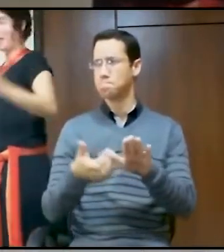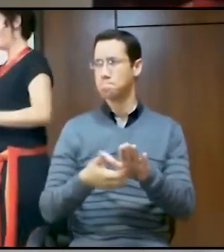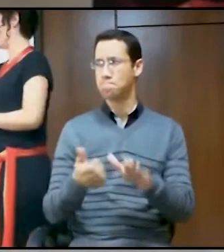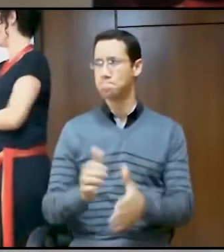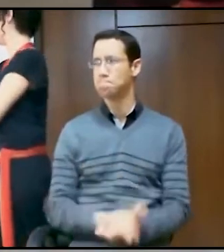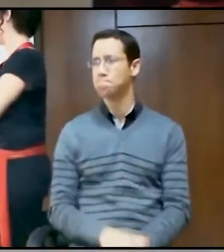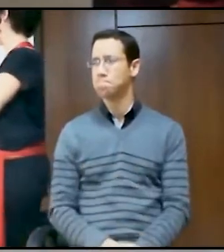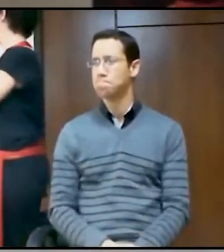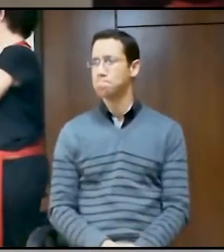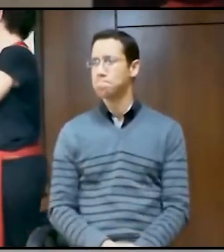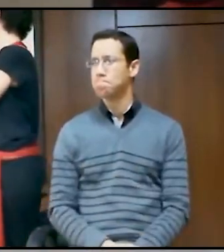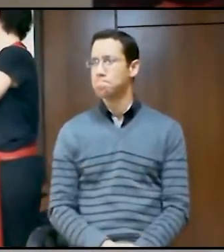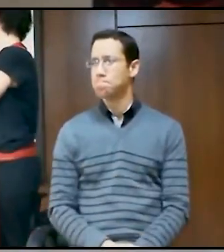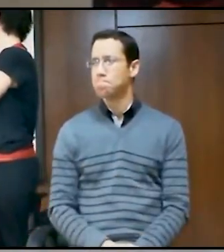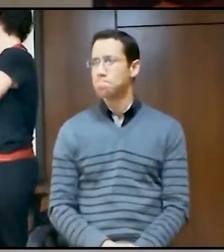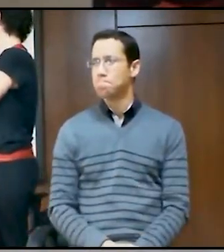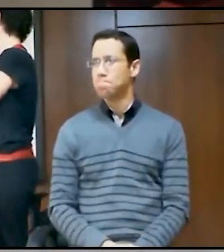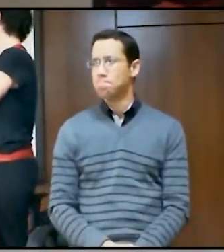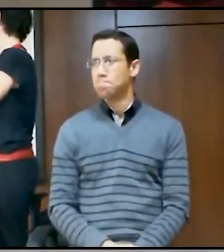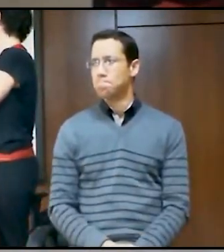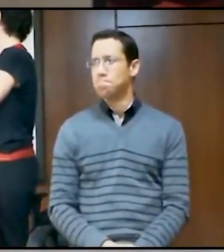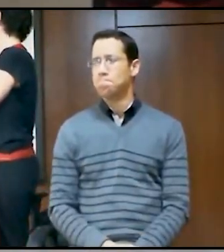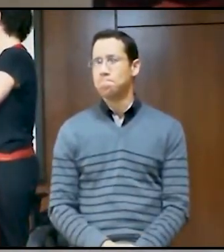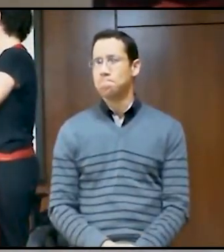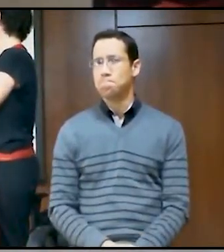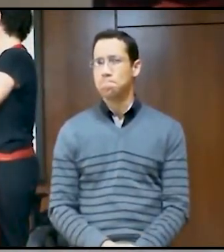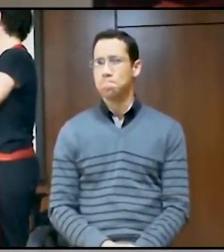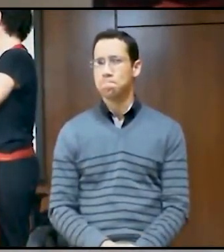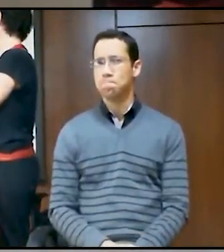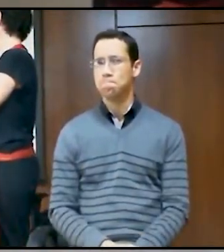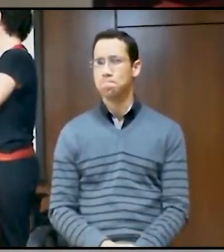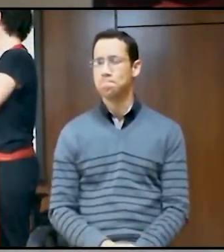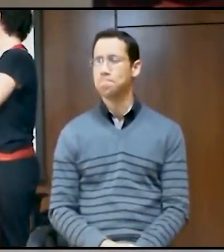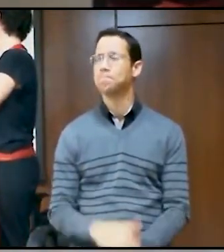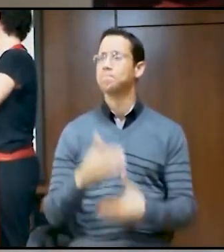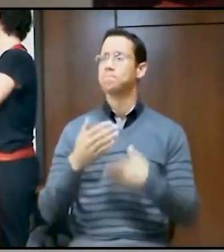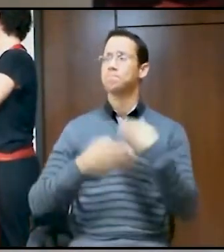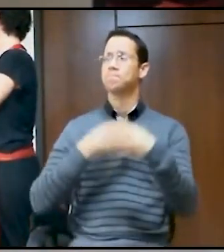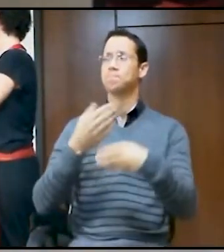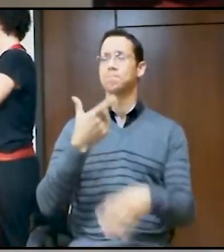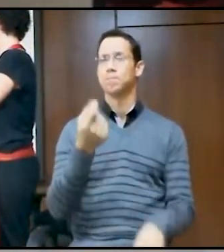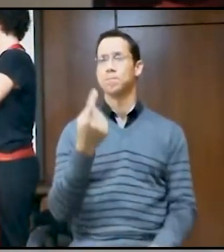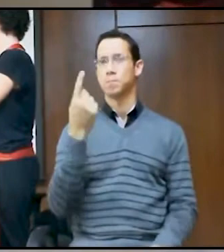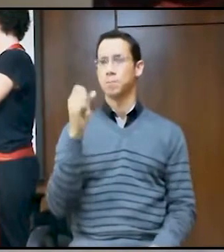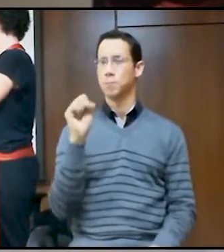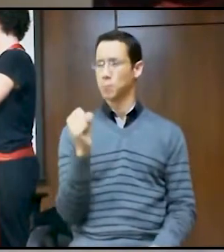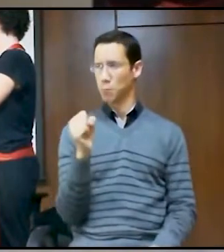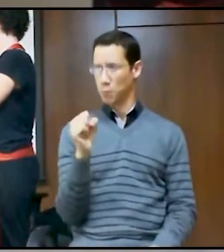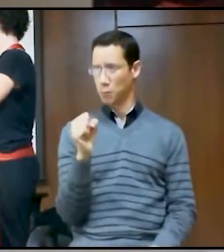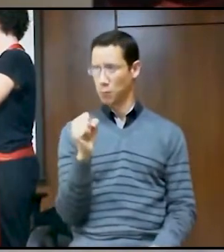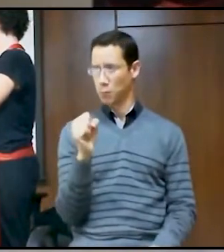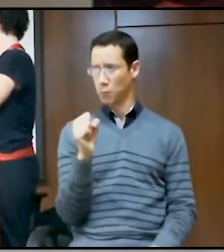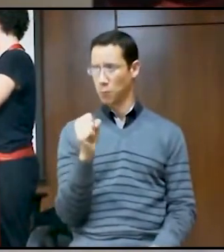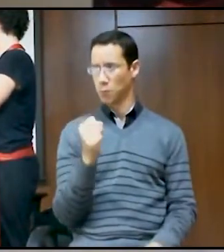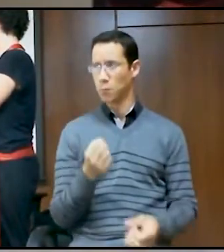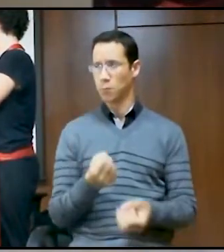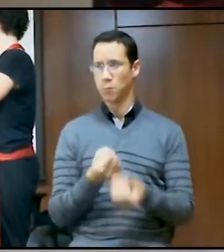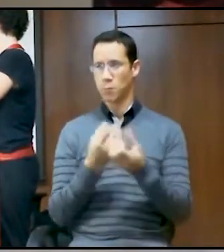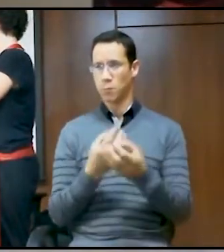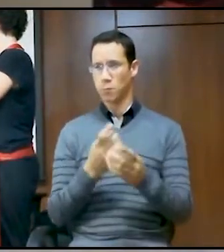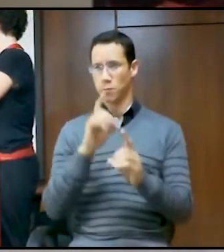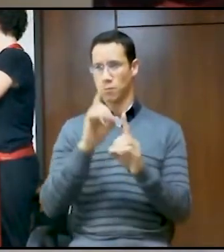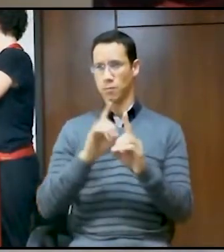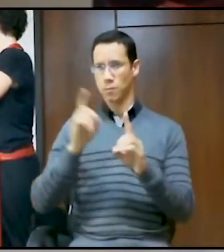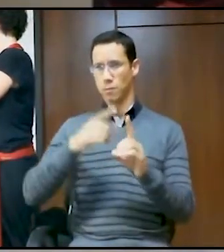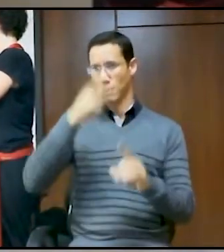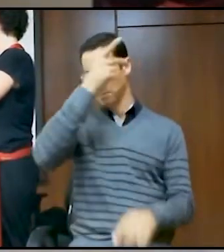Assim, nesse quadro aí que eu estou colocando para vocês. E em 2018, isso é um dado da Prefeitura de São